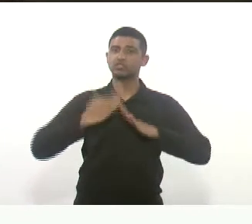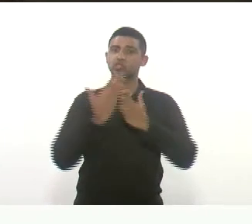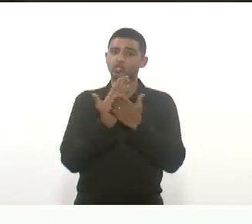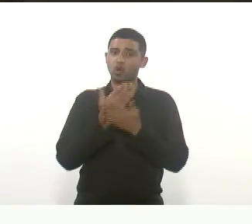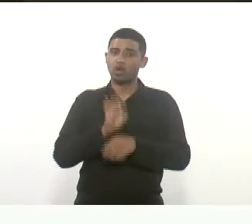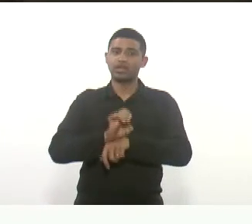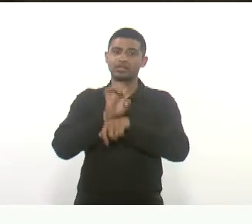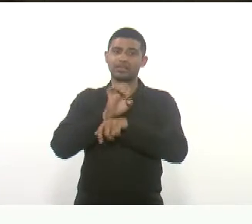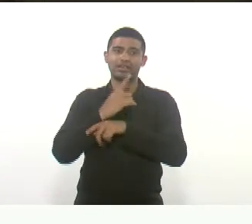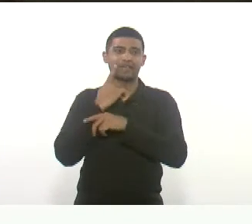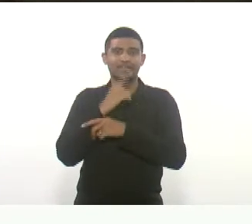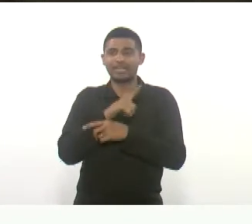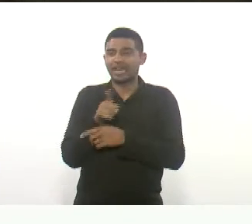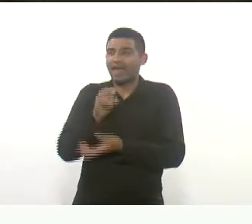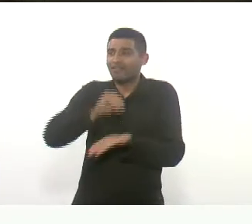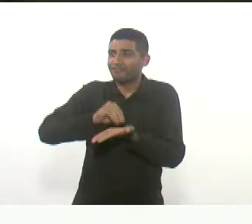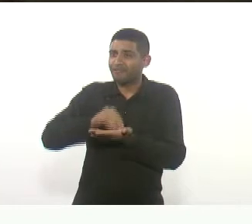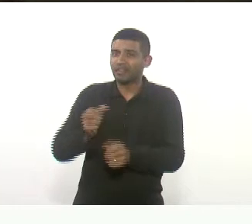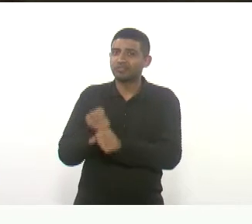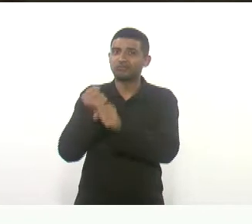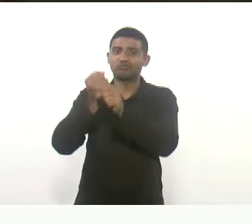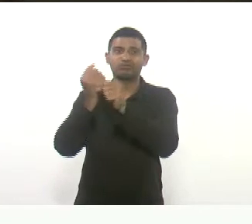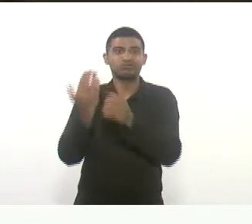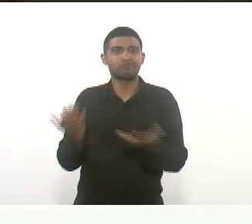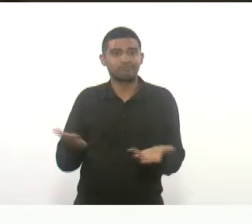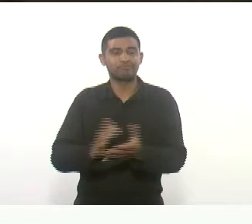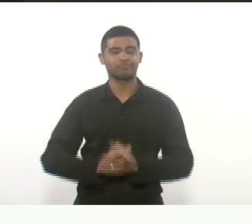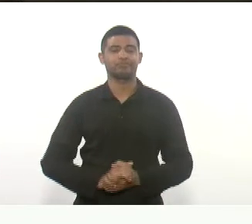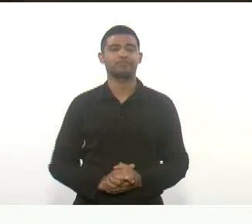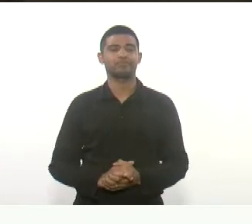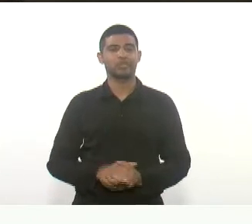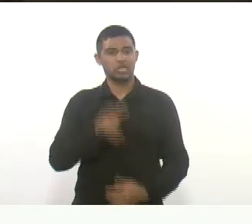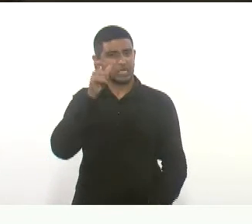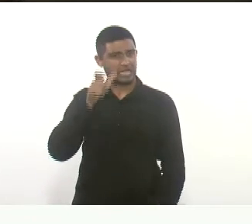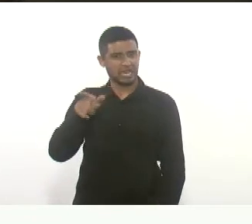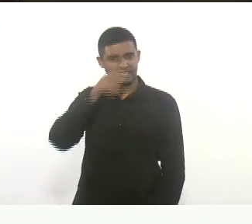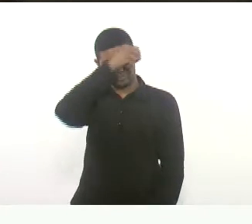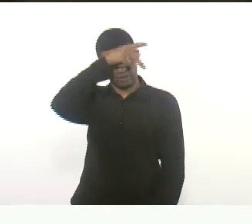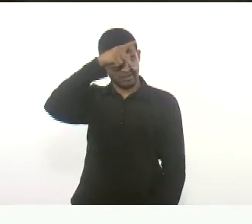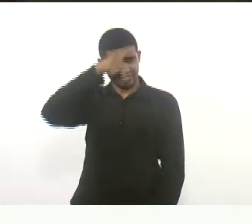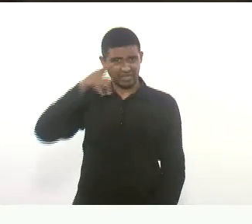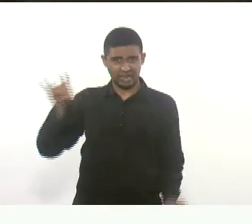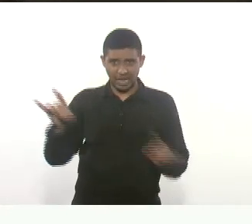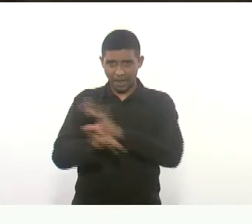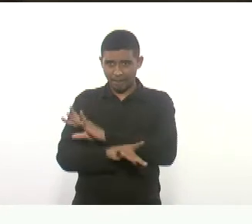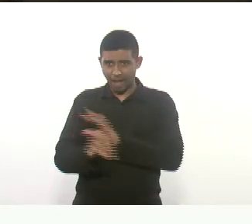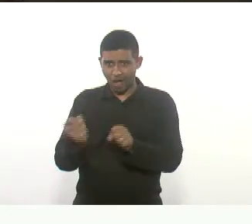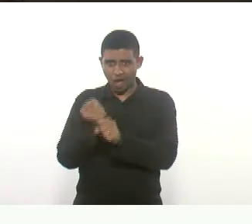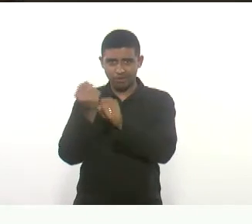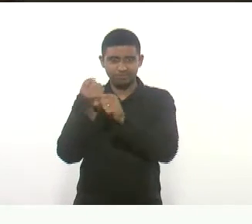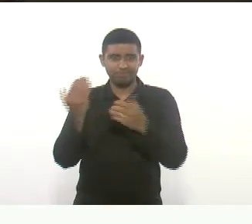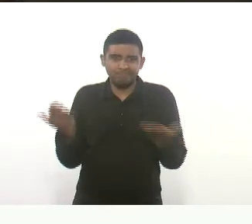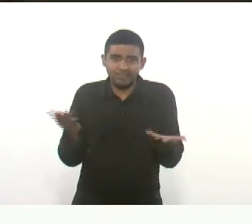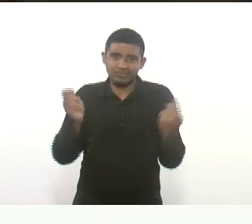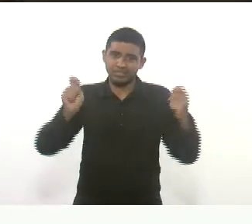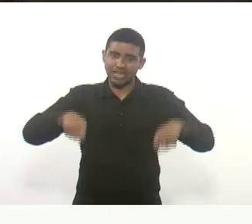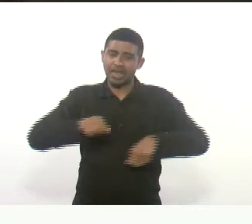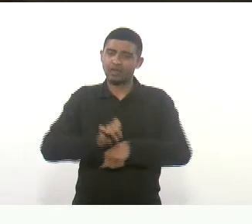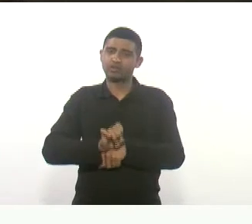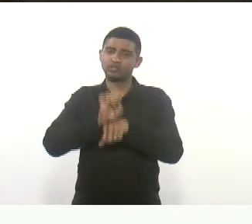escolas municipais estão inacabadas e não há interesse hoje do prefeito da cidade do Rio de Janeiro de terminá-las. Então o Estado poderia muito